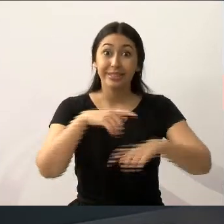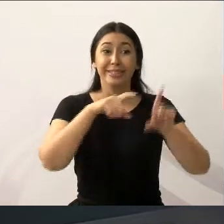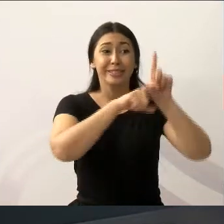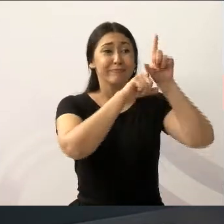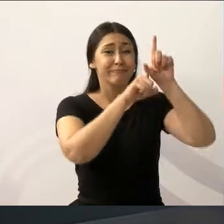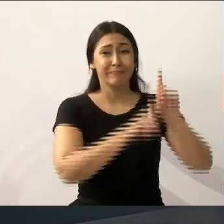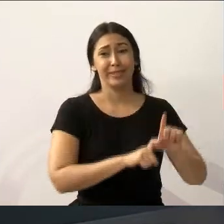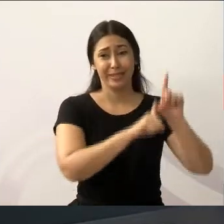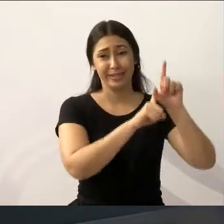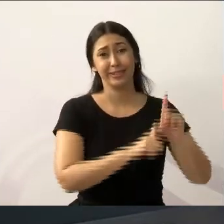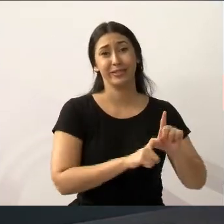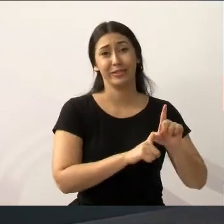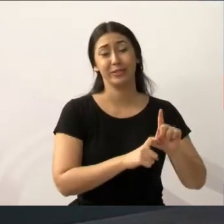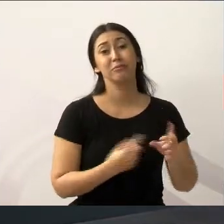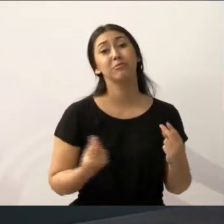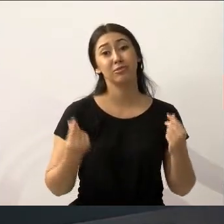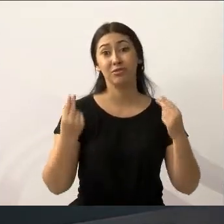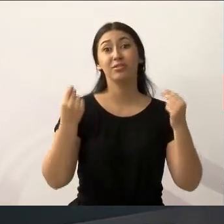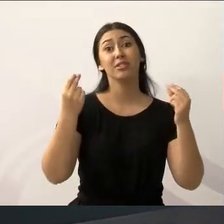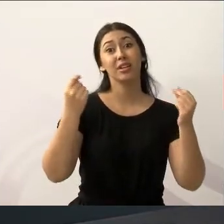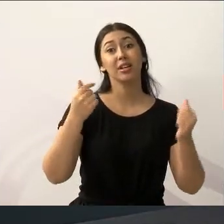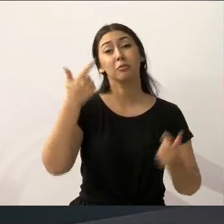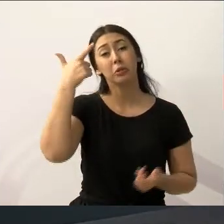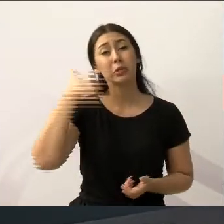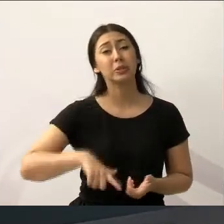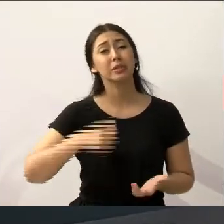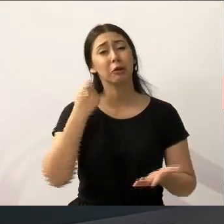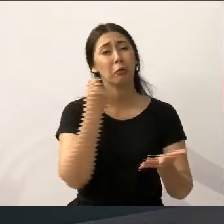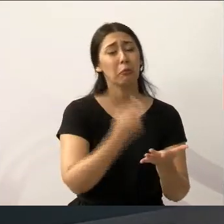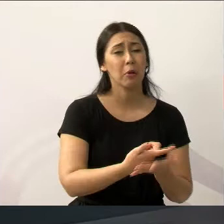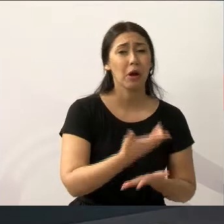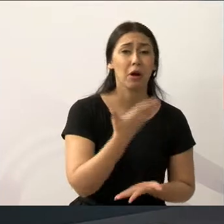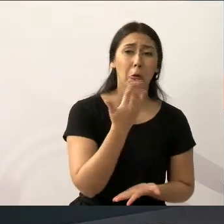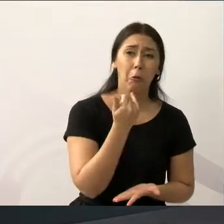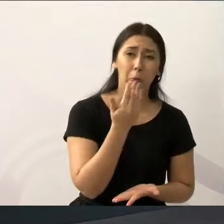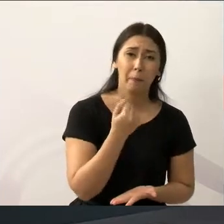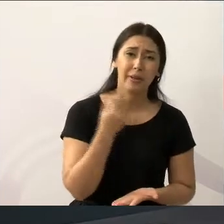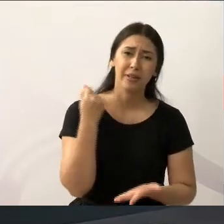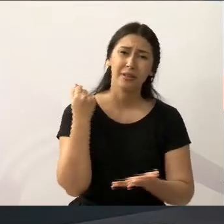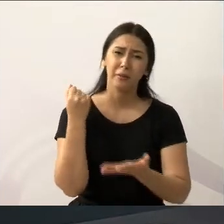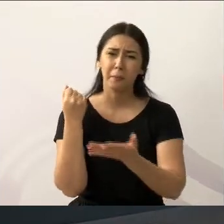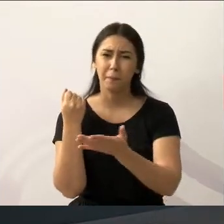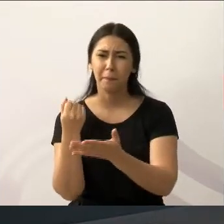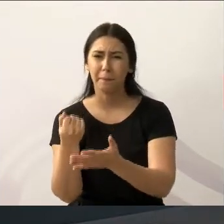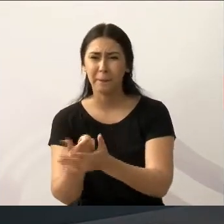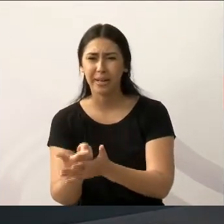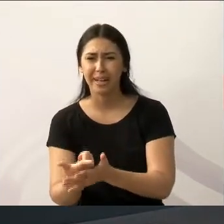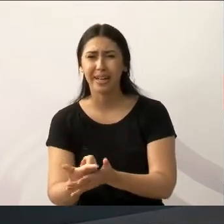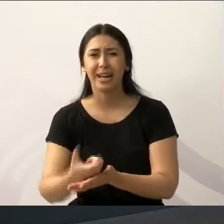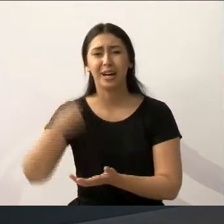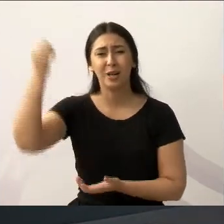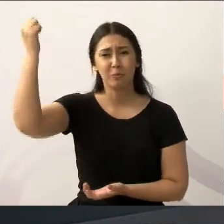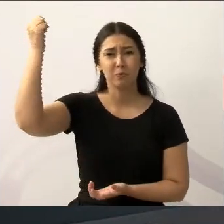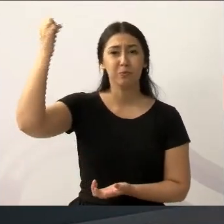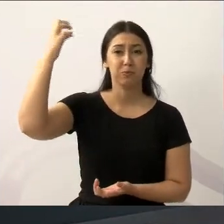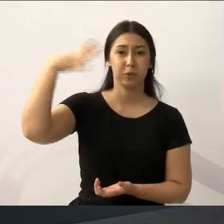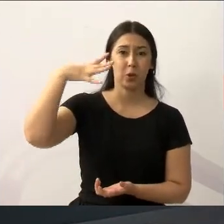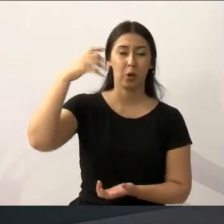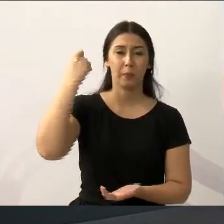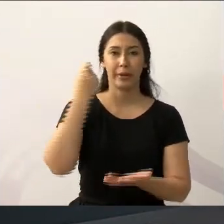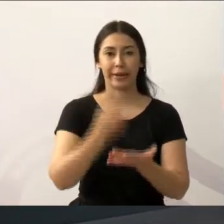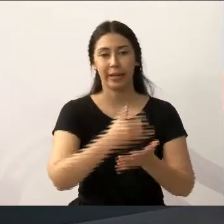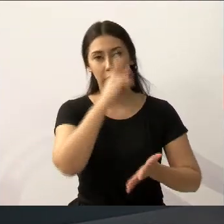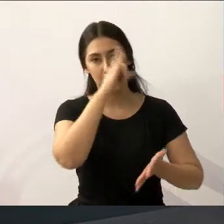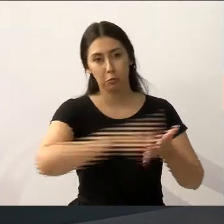renda para poder custear a sua alimentação, custear o pagamento da tarifa de energia, da água, das